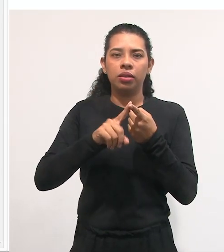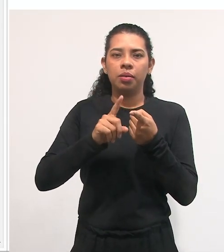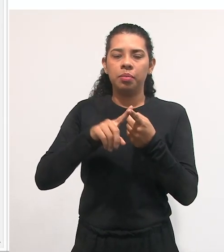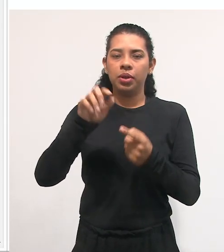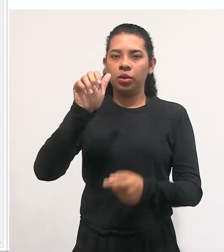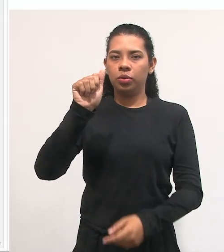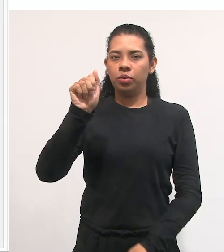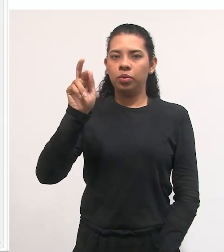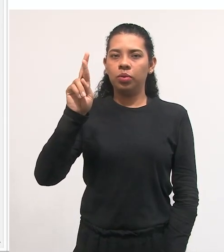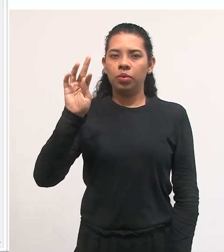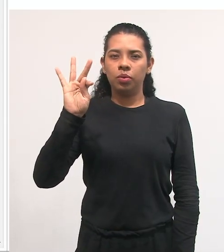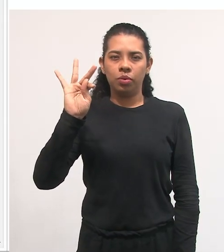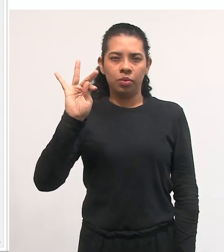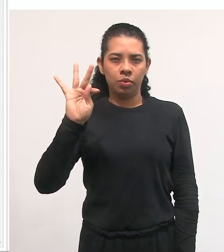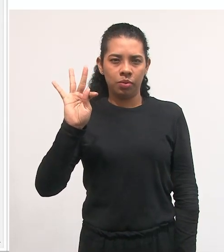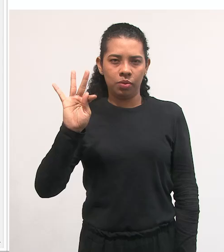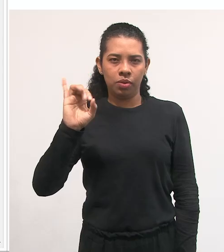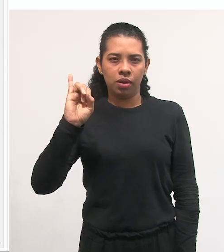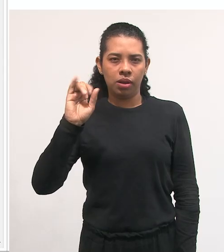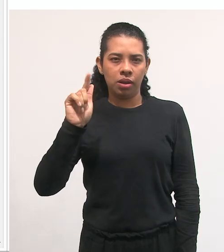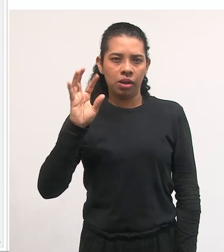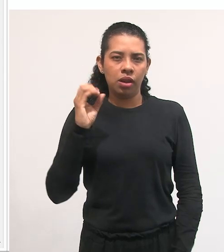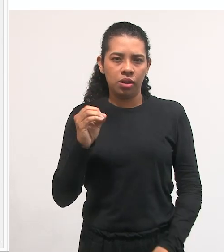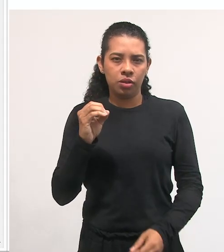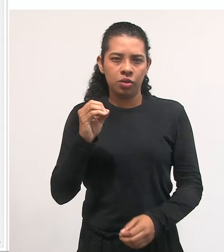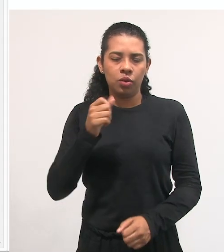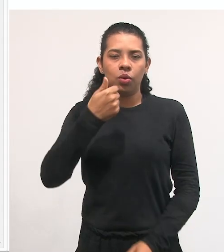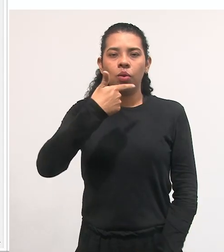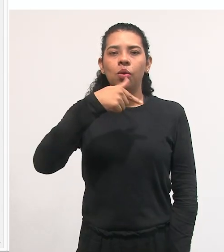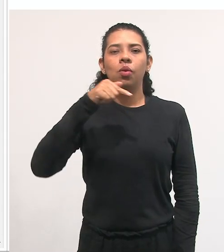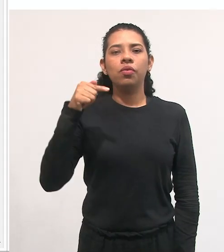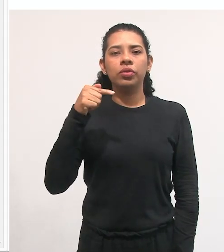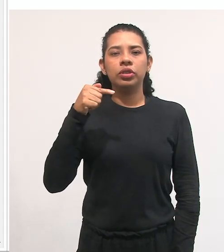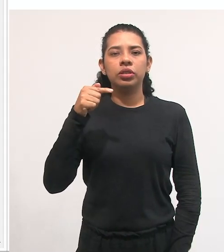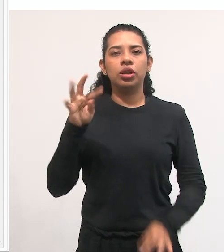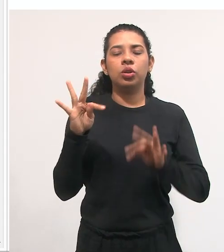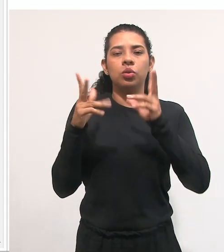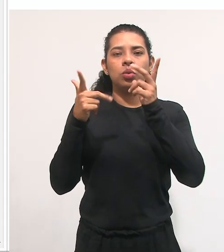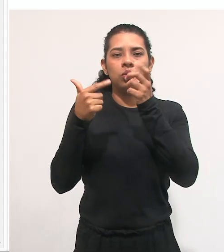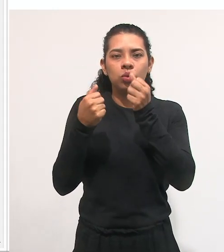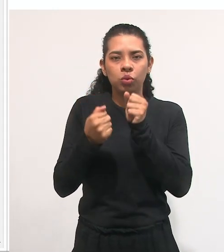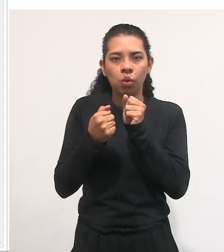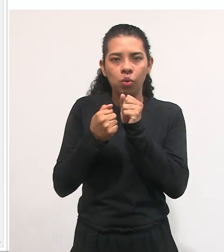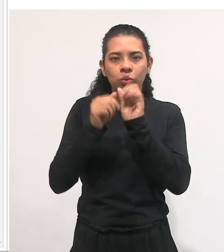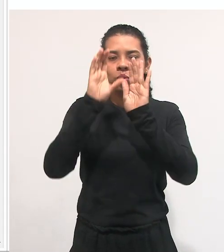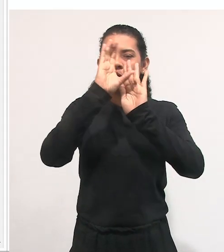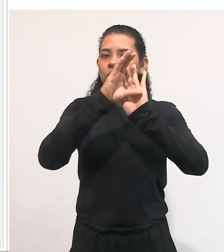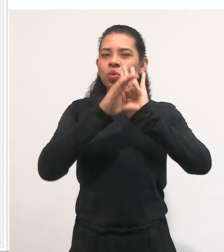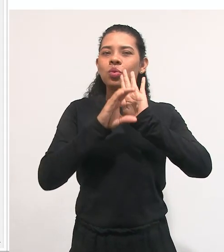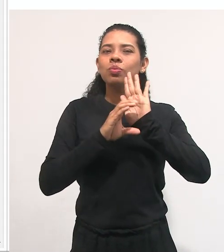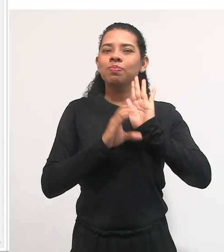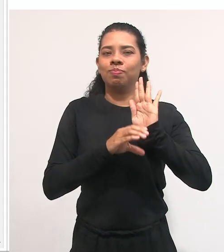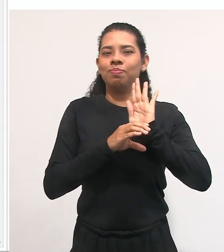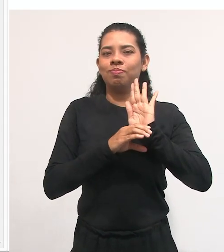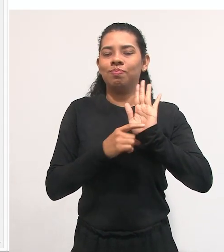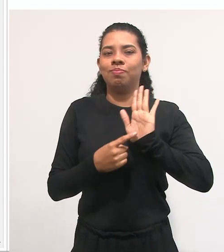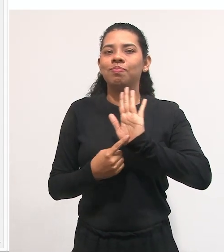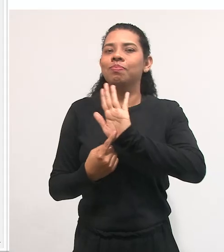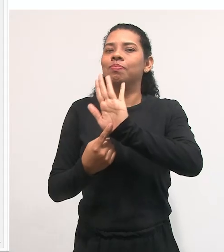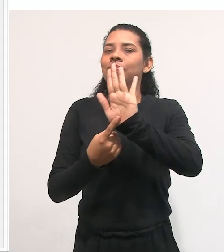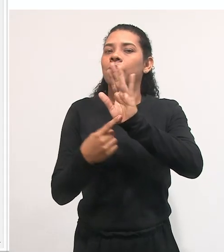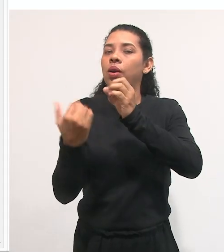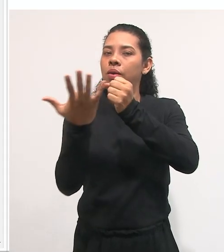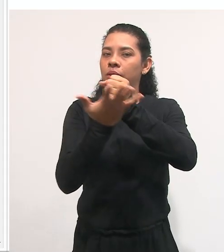artigo 27, a gente destacou aqui, mas a gente pode abrir a lei lá, os conteúdos curriculares da educação básica